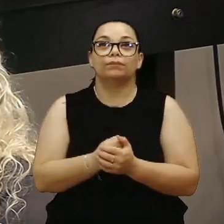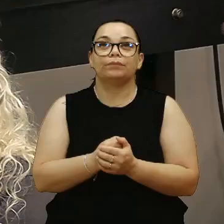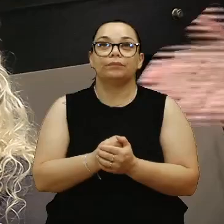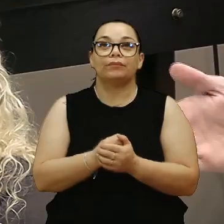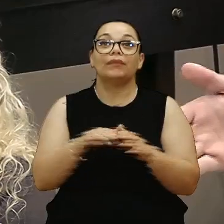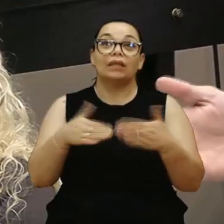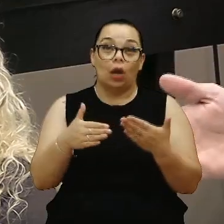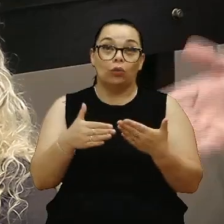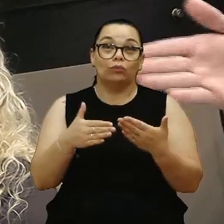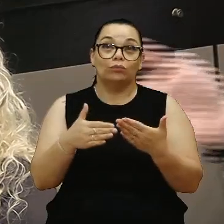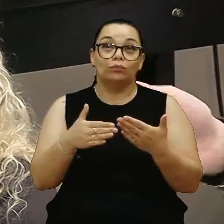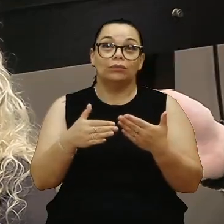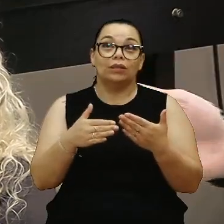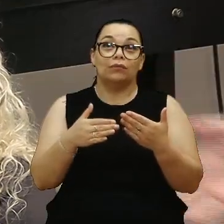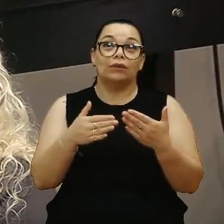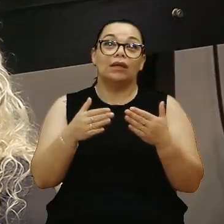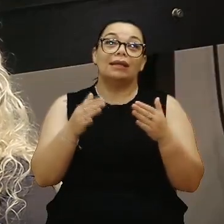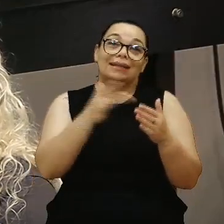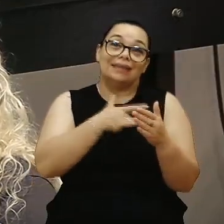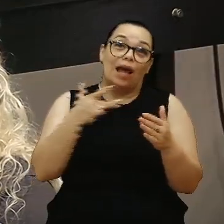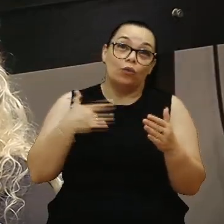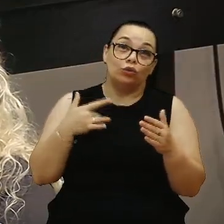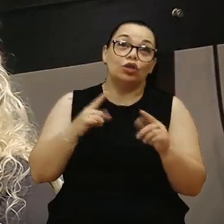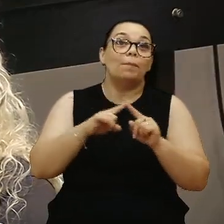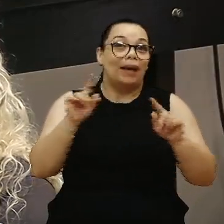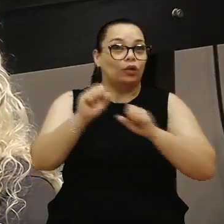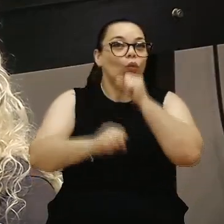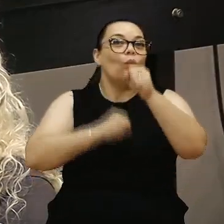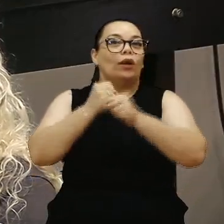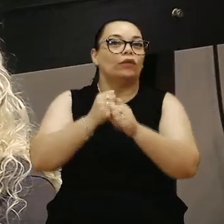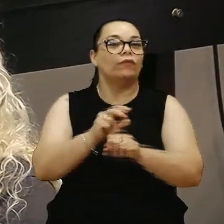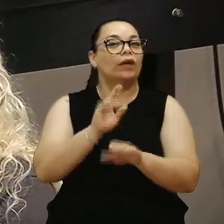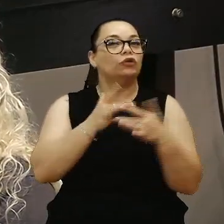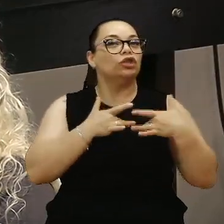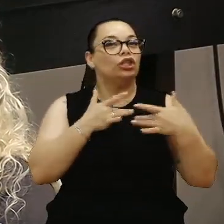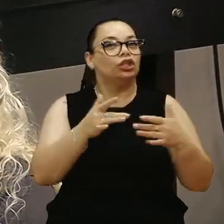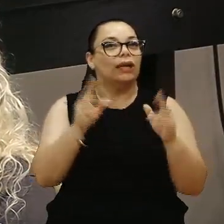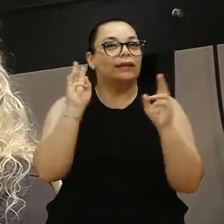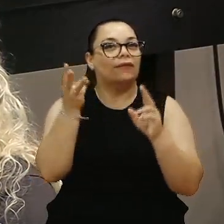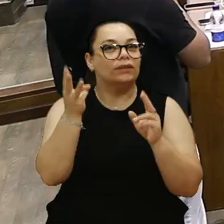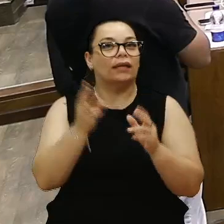Então eu fiquei muito na questão da saúde. Mas o ano que vem vou me dedicar na questão do transporte. Tem uma